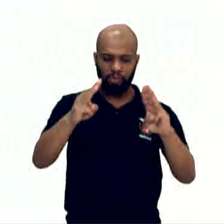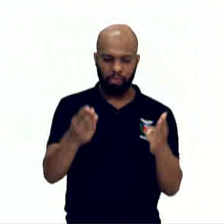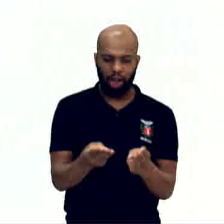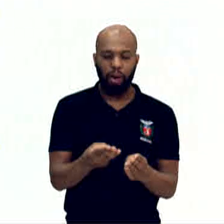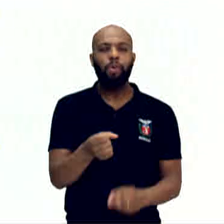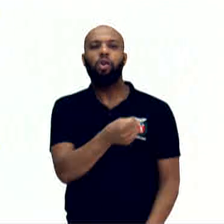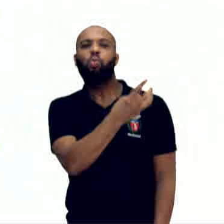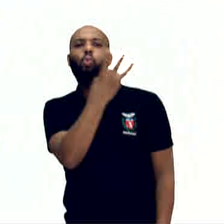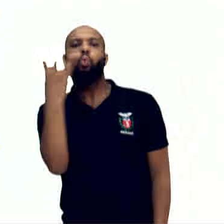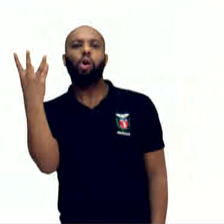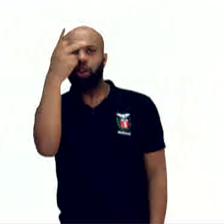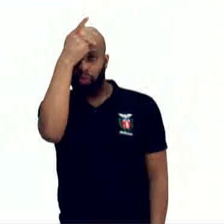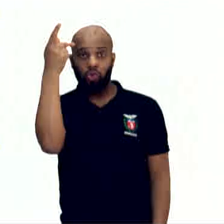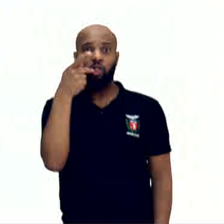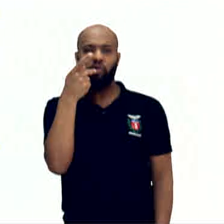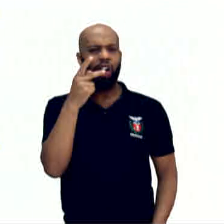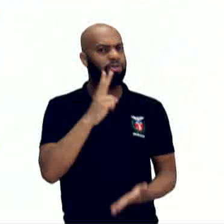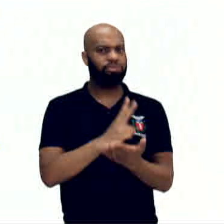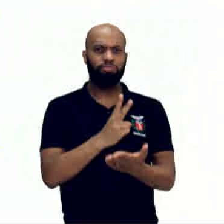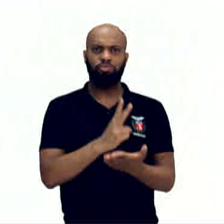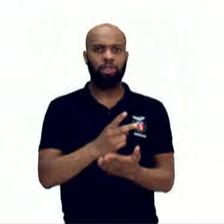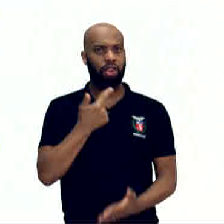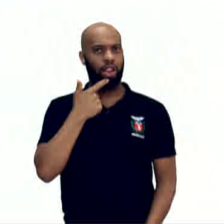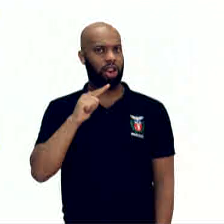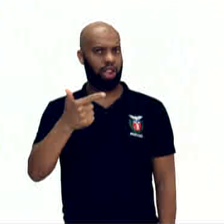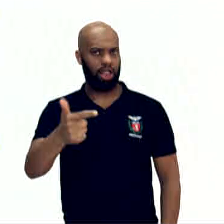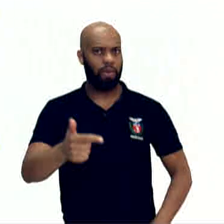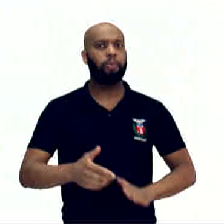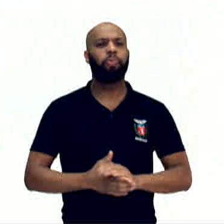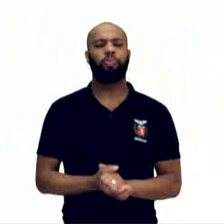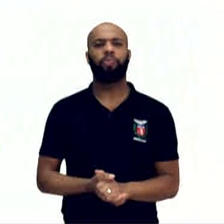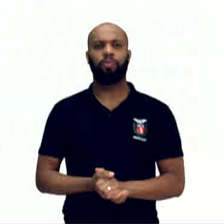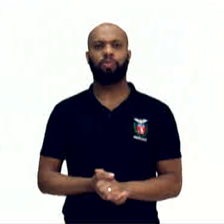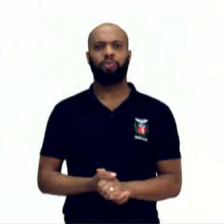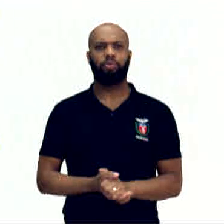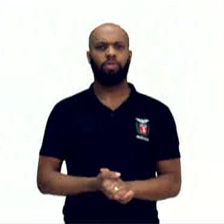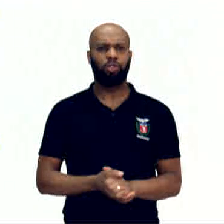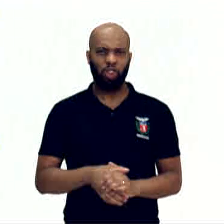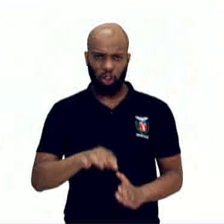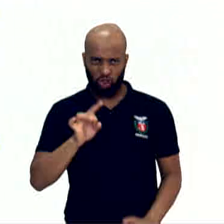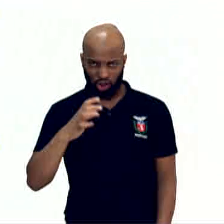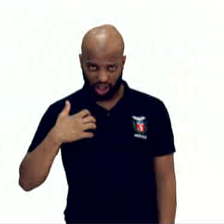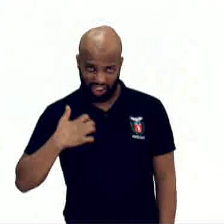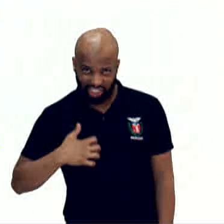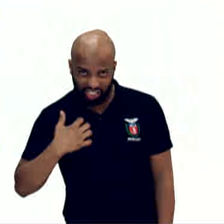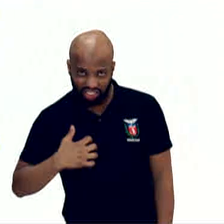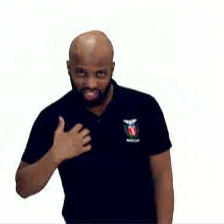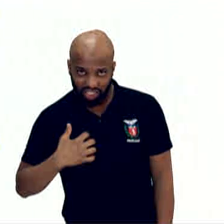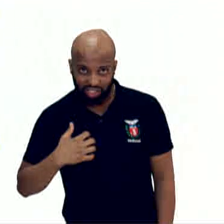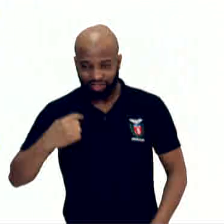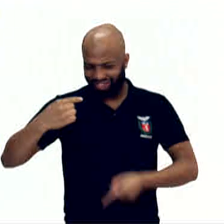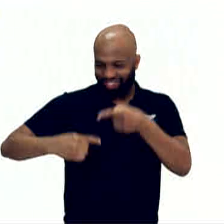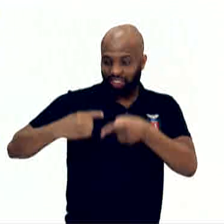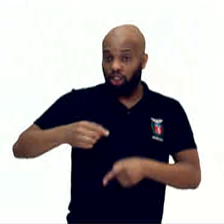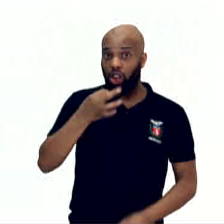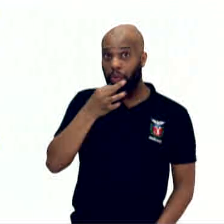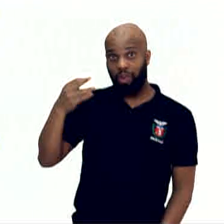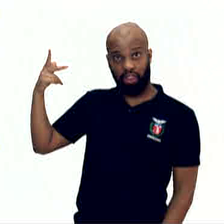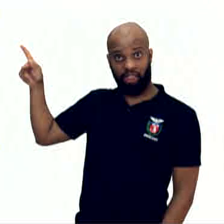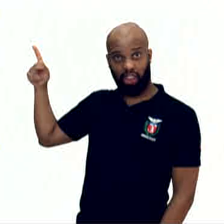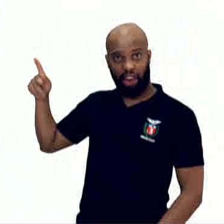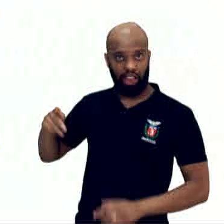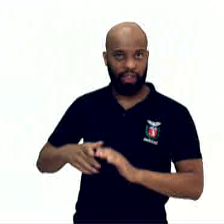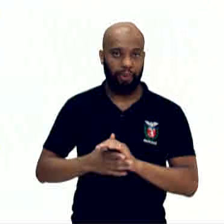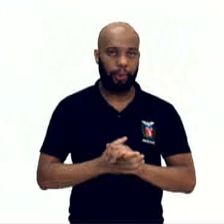falantes da mesma língua, não é? Também hablam de vos. Não somente os argentinos, essa a discussão, a opinião dele.